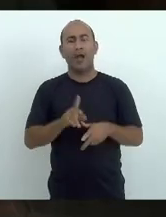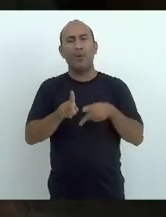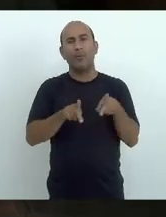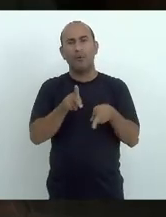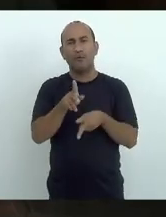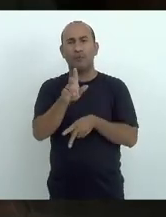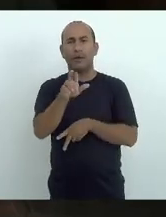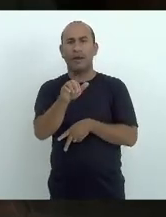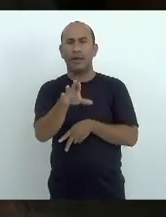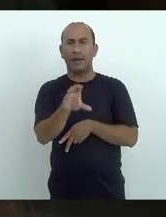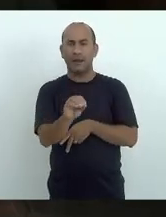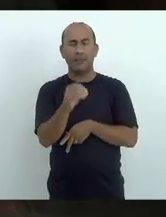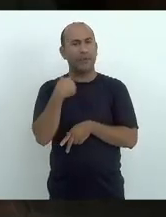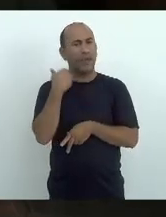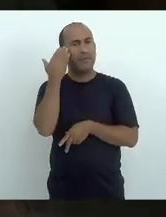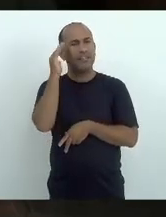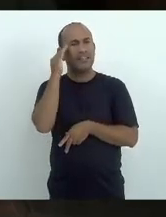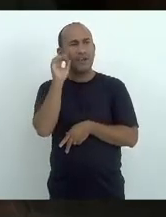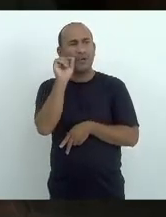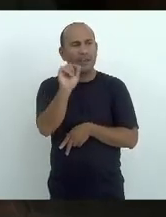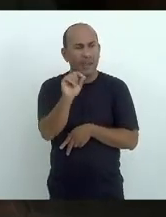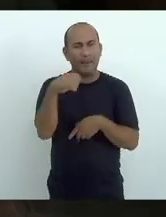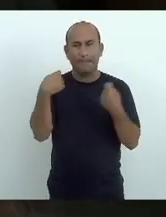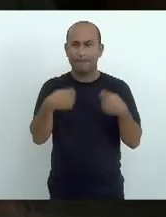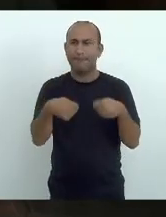grego entendeu